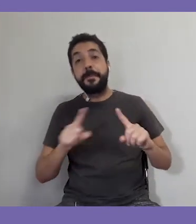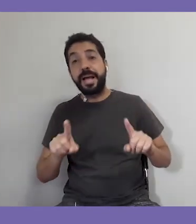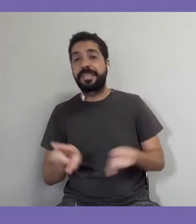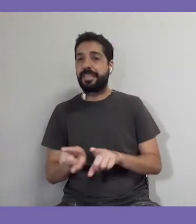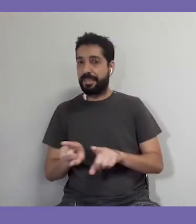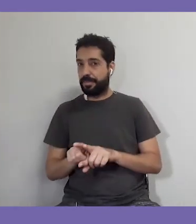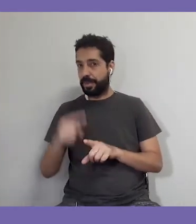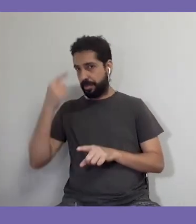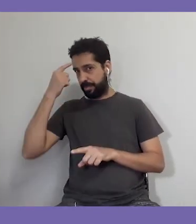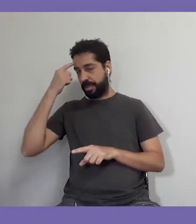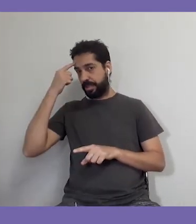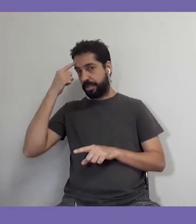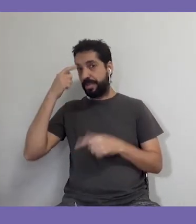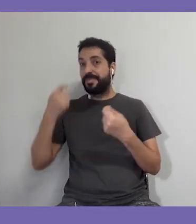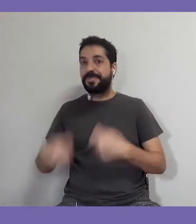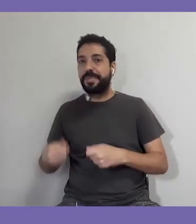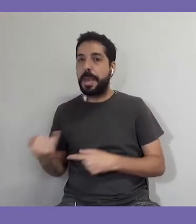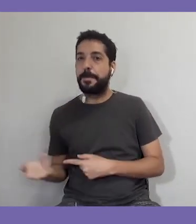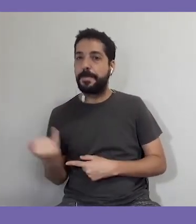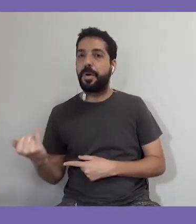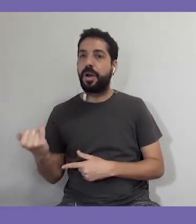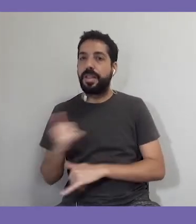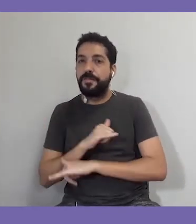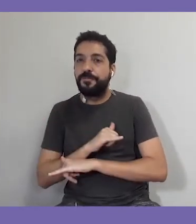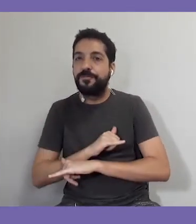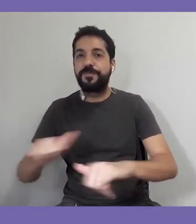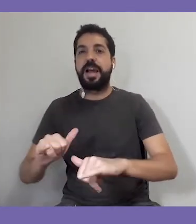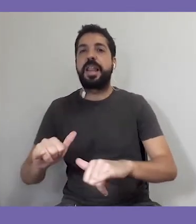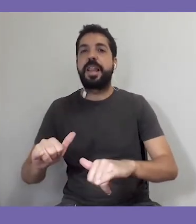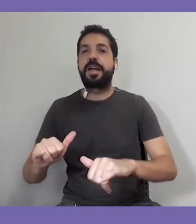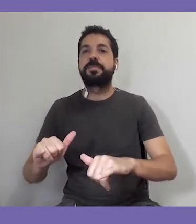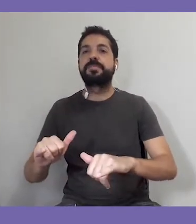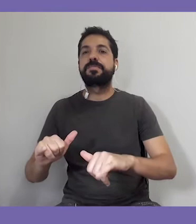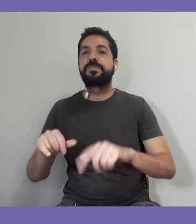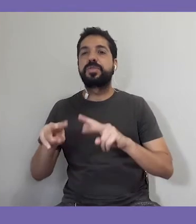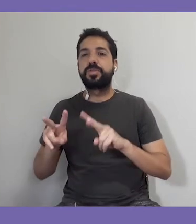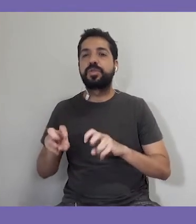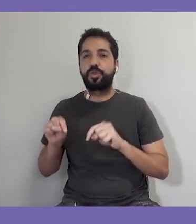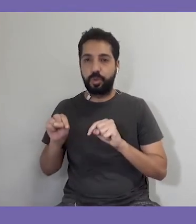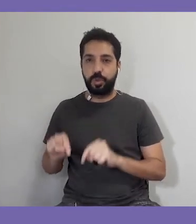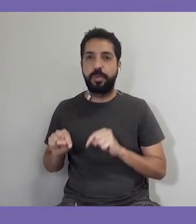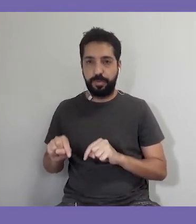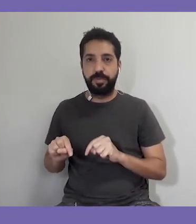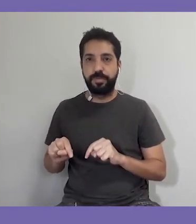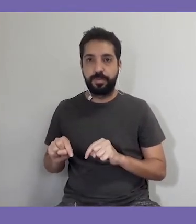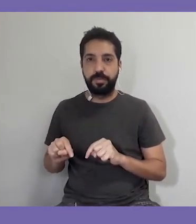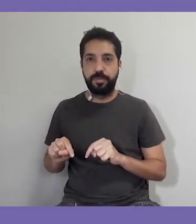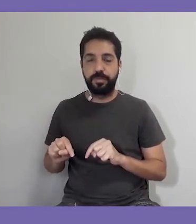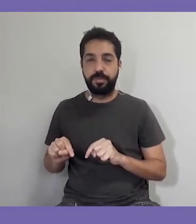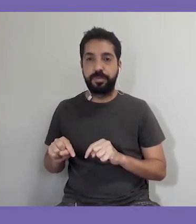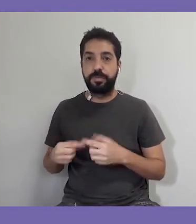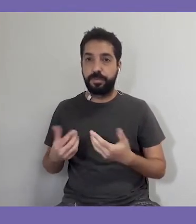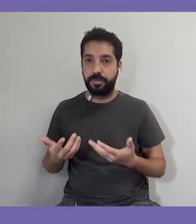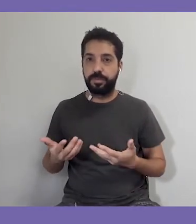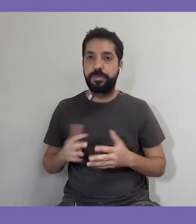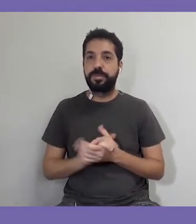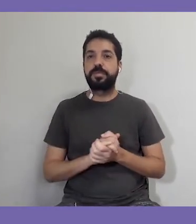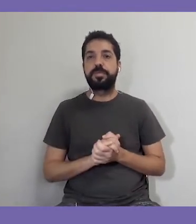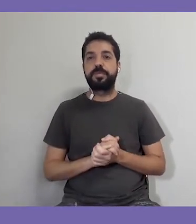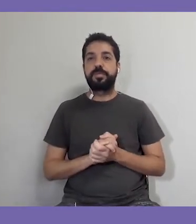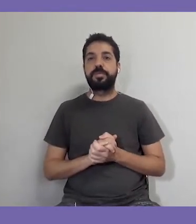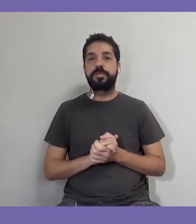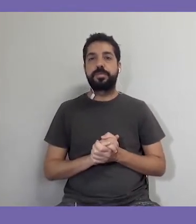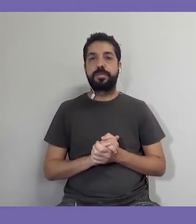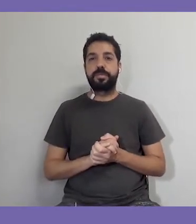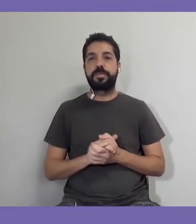ela também não declina da urgência, da importância e da necessidade de se fazer um filme como esse, né? E